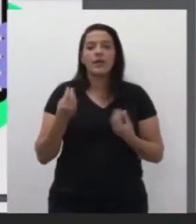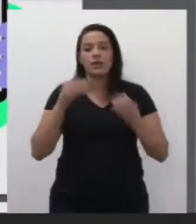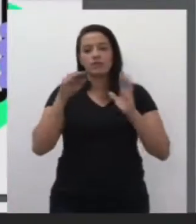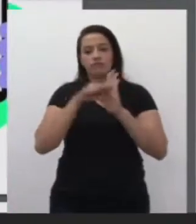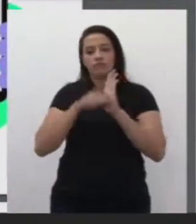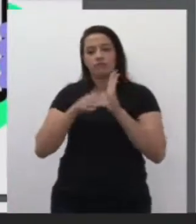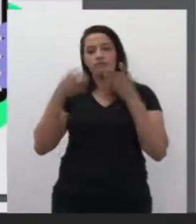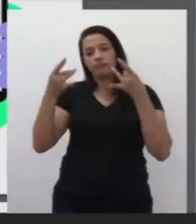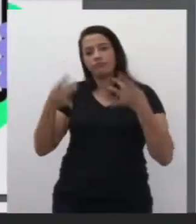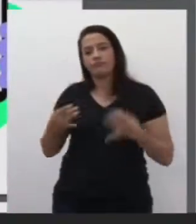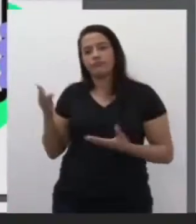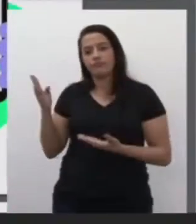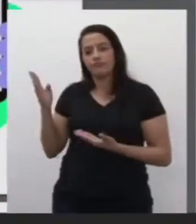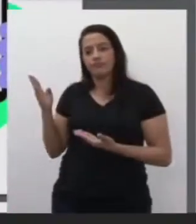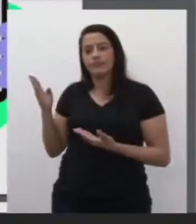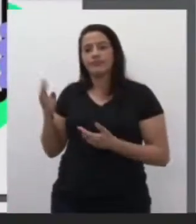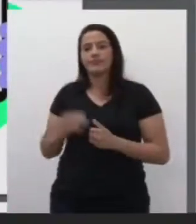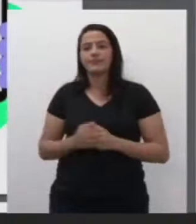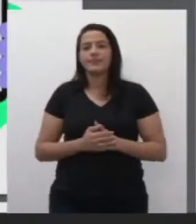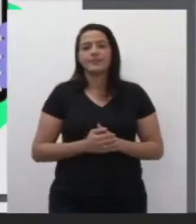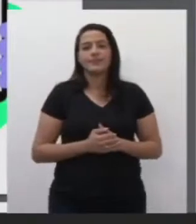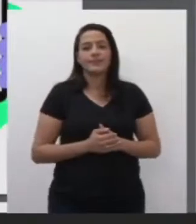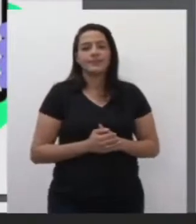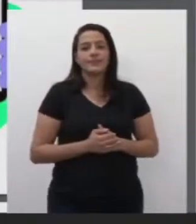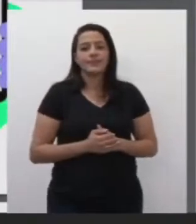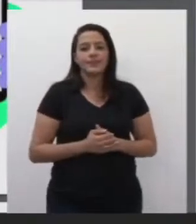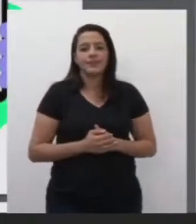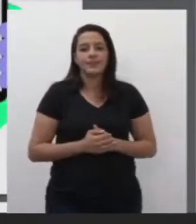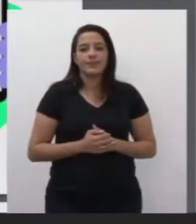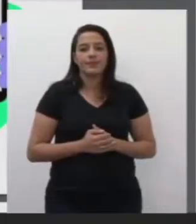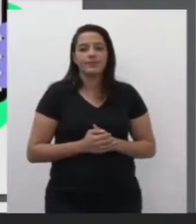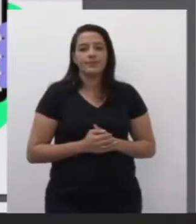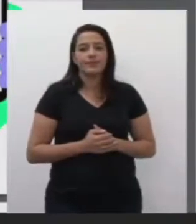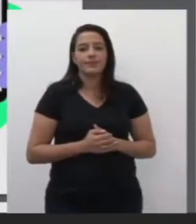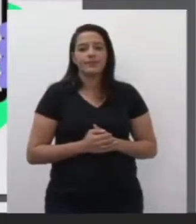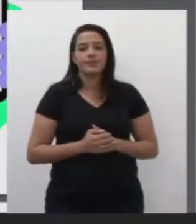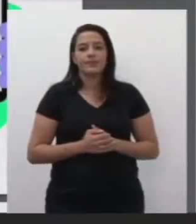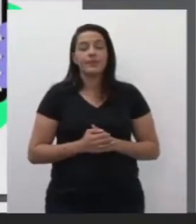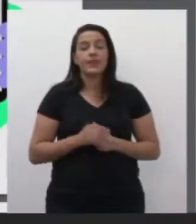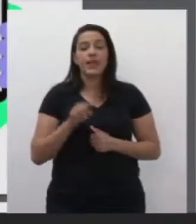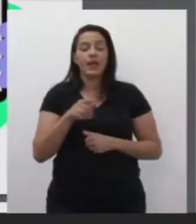Aqui, olha, acesse o site sobre o TCP e entre, clique como entrar como aluno,